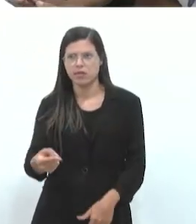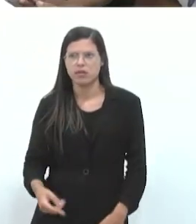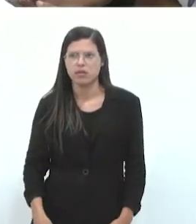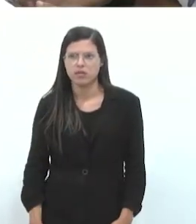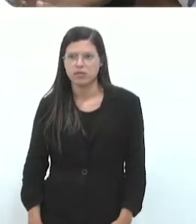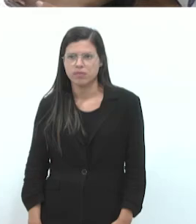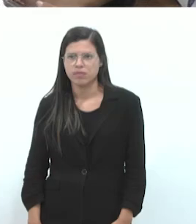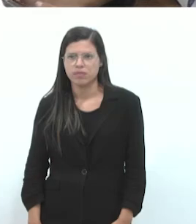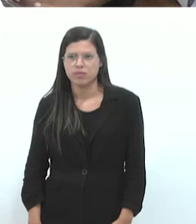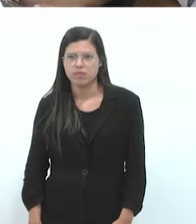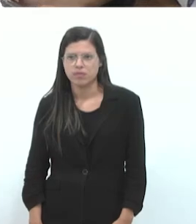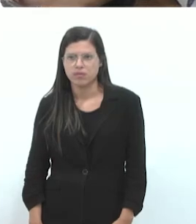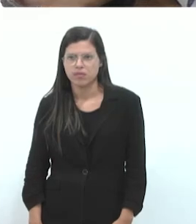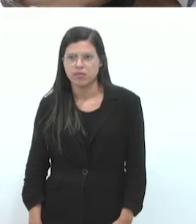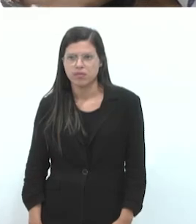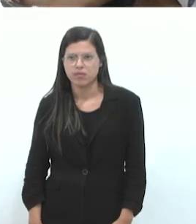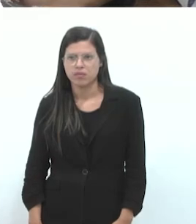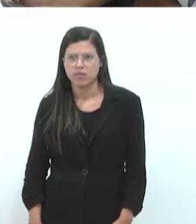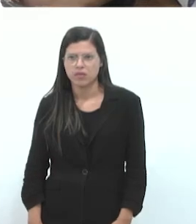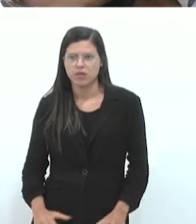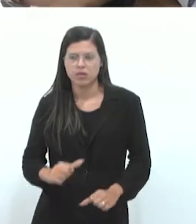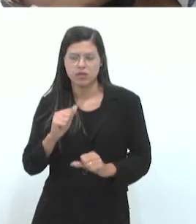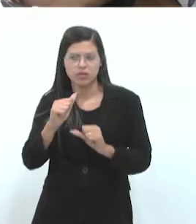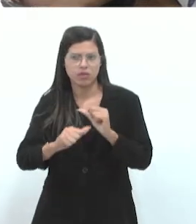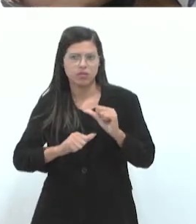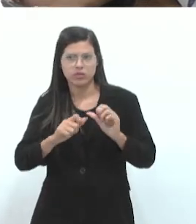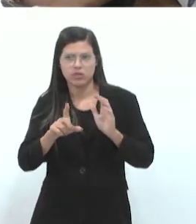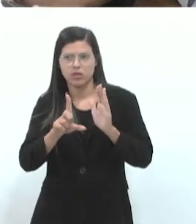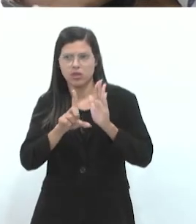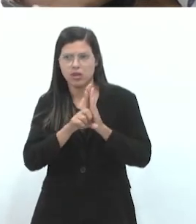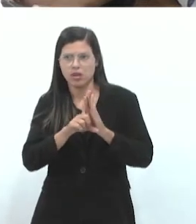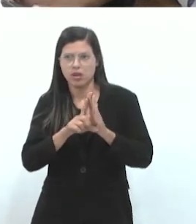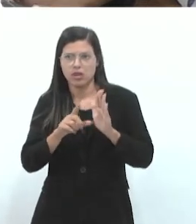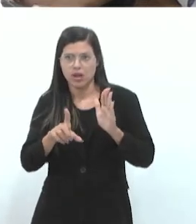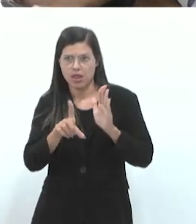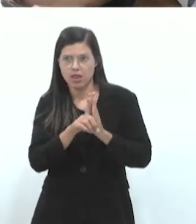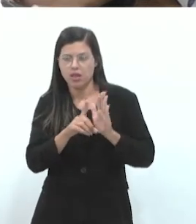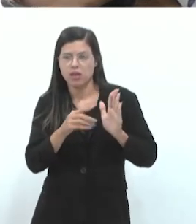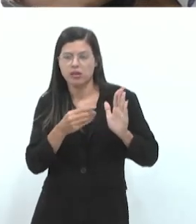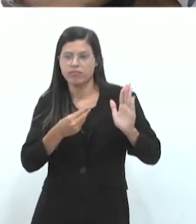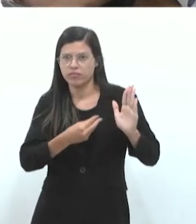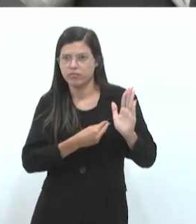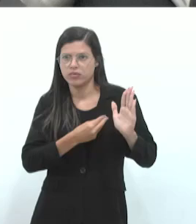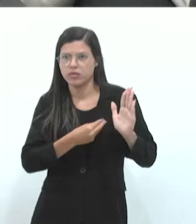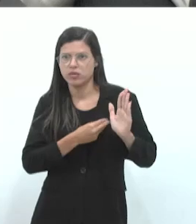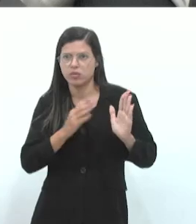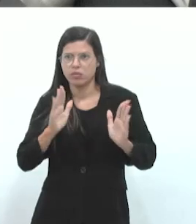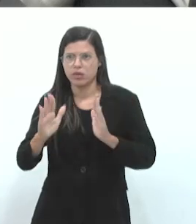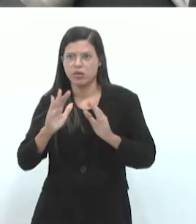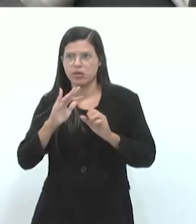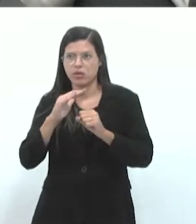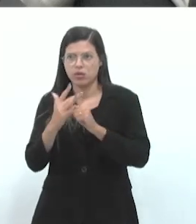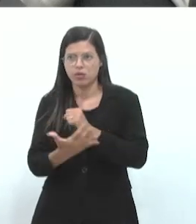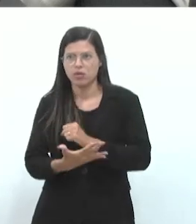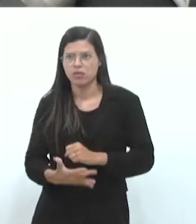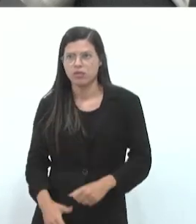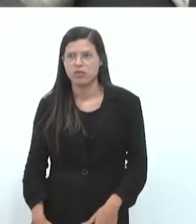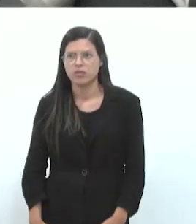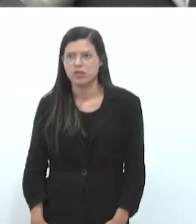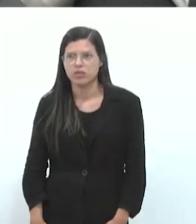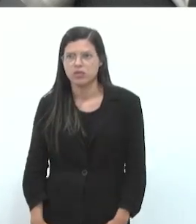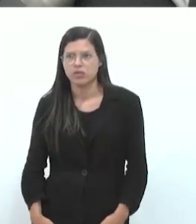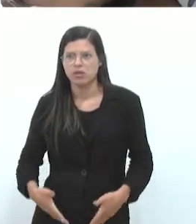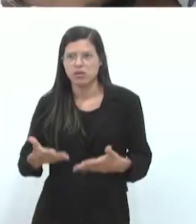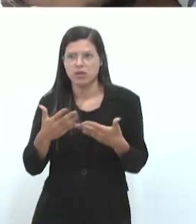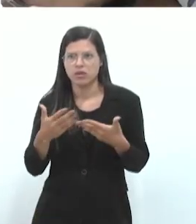Covid, né? Porque ela está mudando a lei existe para o período da Covid. O deputado Zeidan está querendo Ela quer mudar. Exato.